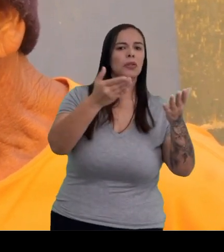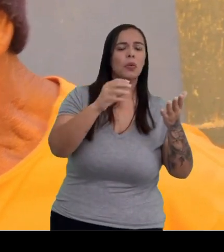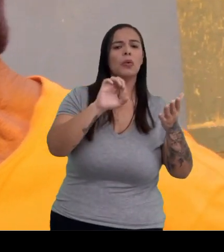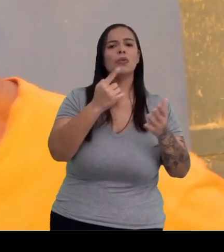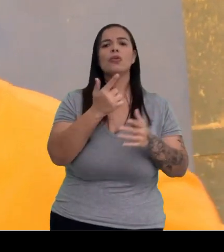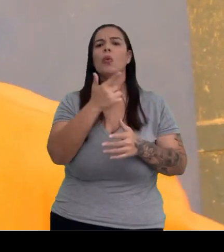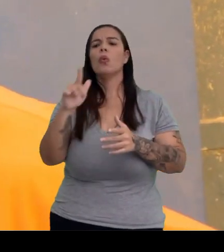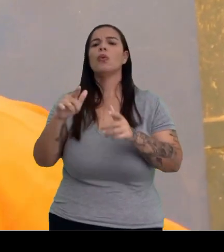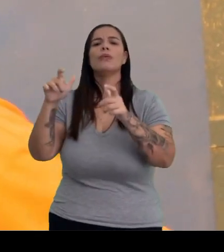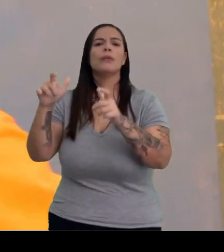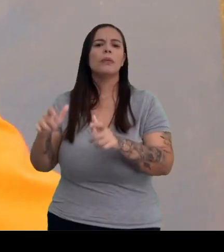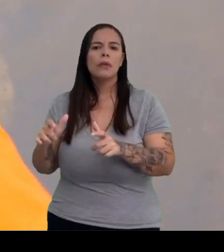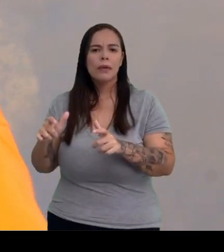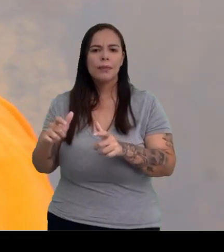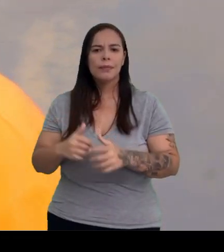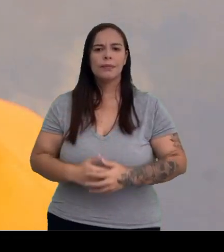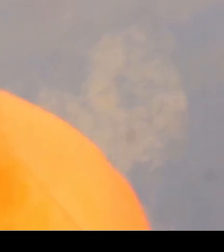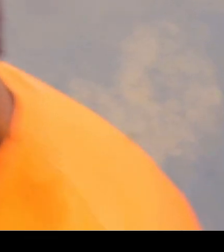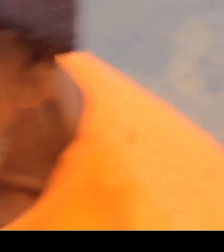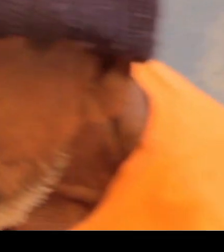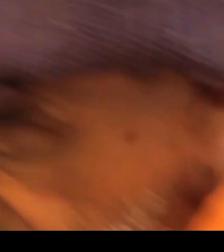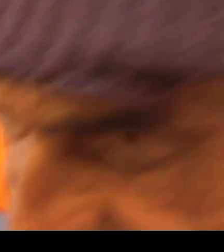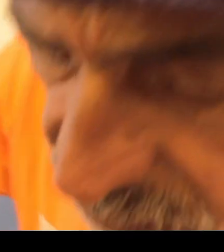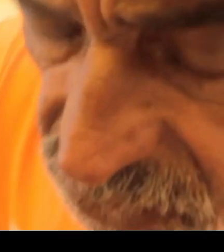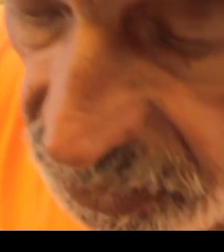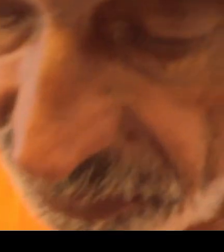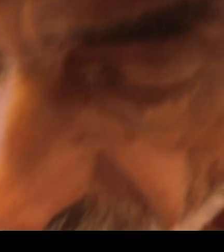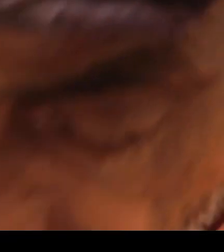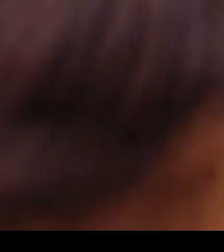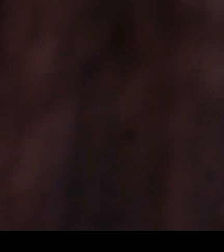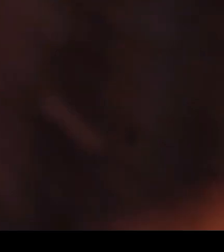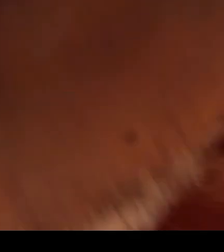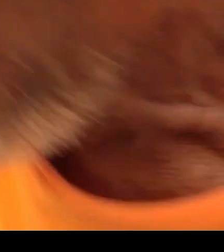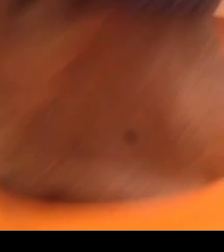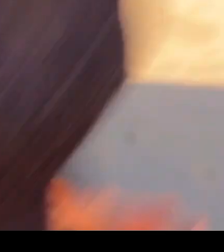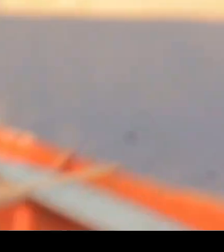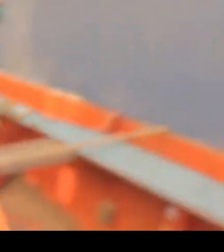ali na casa de pedra? Ali mais Eu vou te mostrar. pra filho. frente? Eu vou te mostrar.